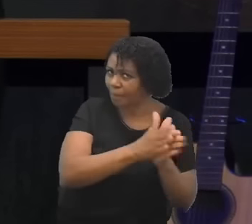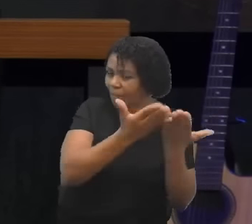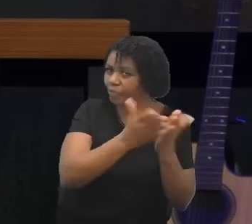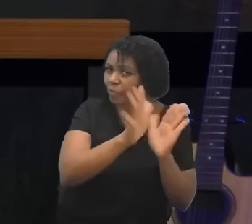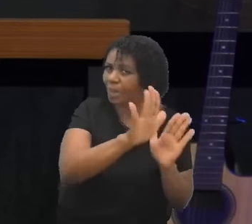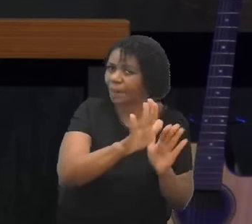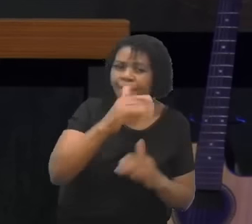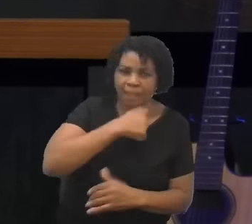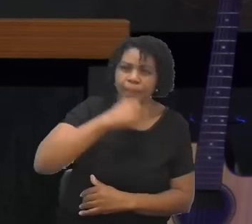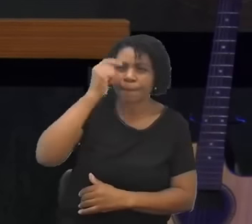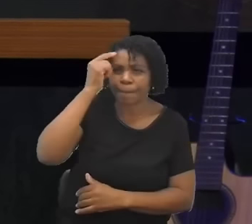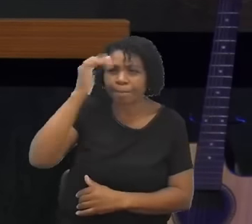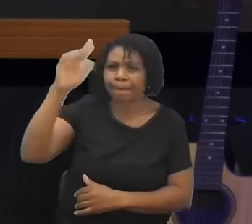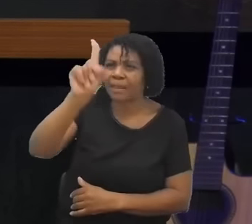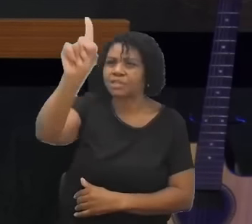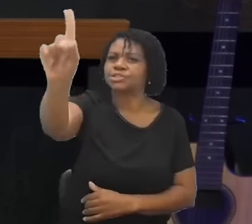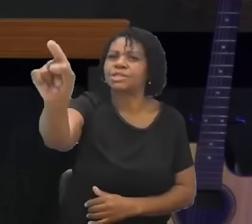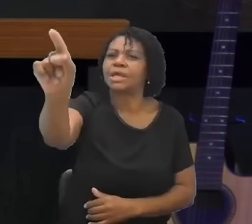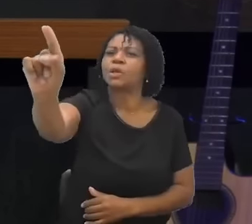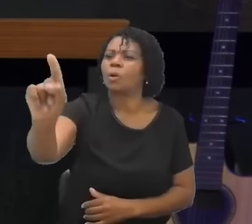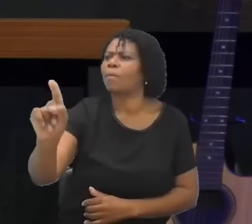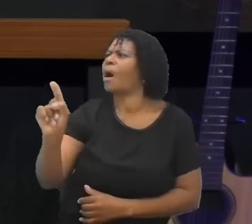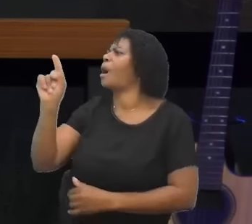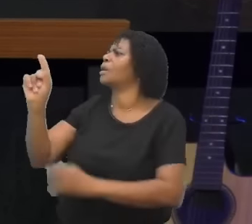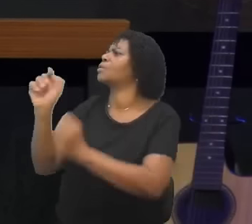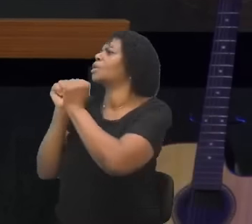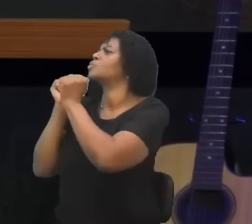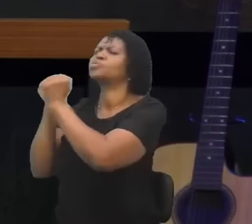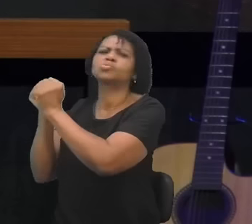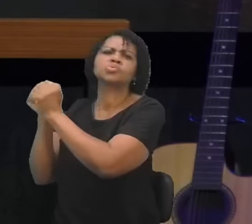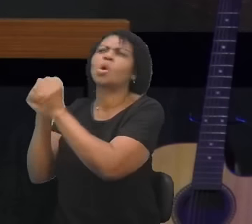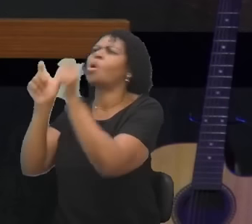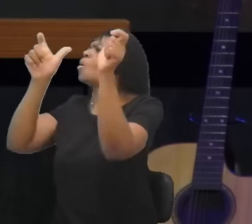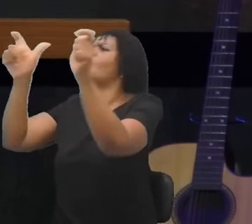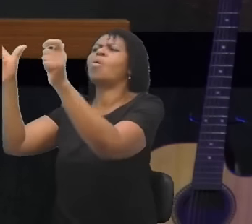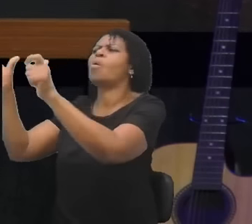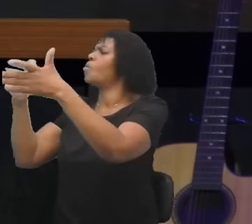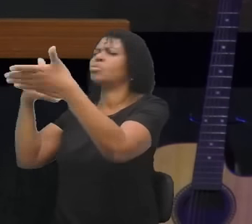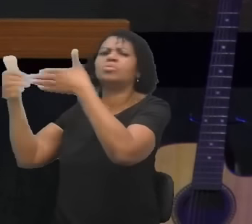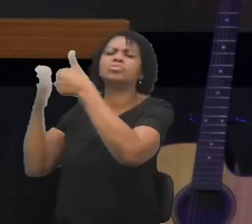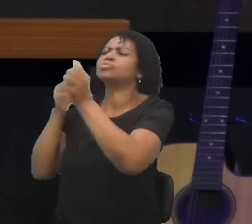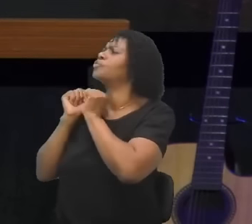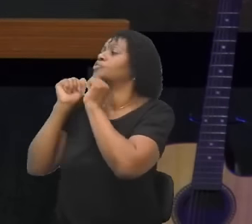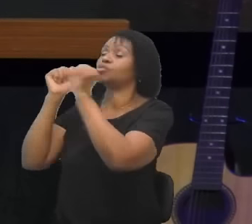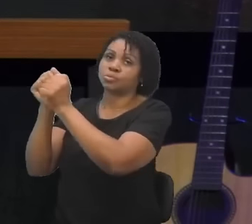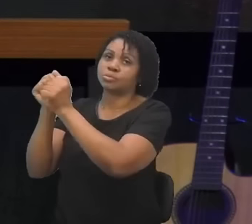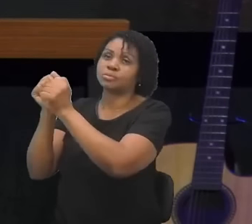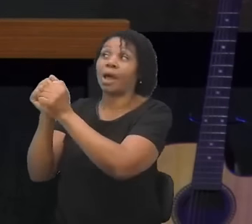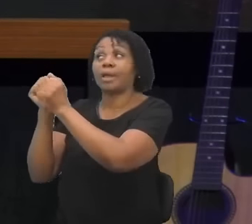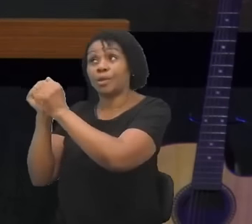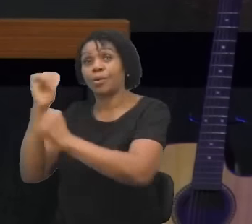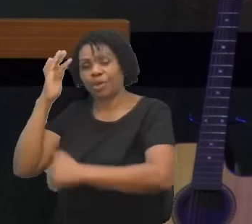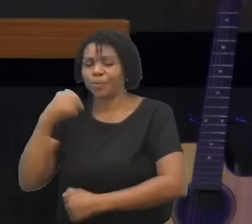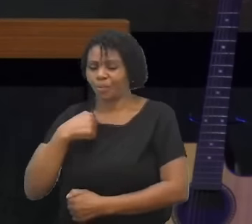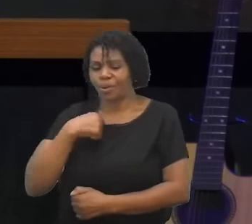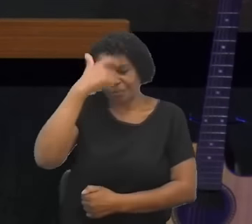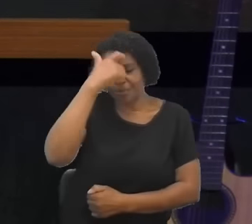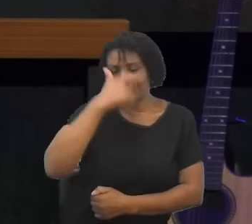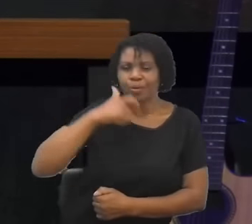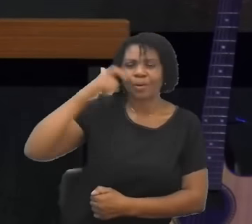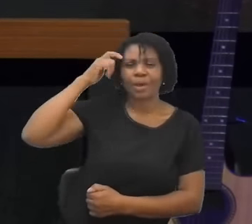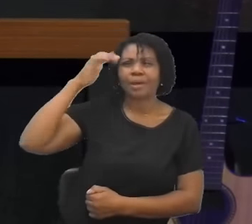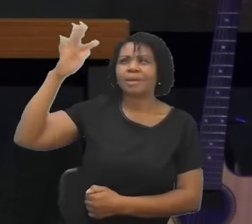eu imagino ele falando, Jesus, eu quero ir aonde tu quiseres, aonde tu fores eu quero ir. Aí eu imagino o cenário, a